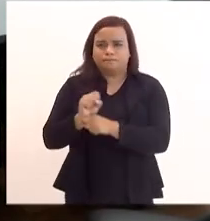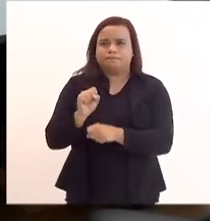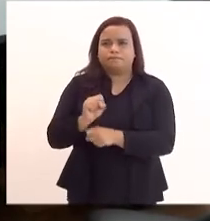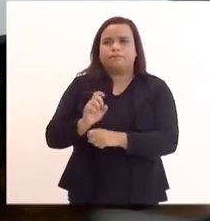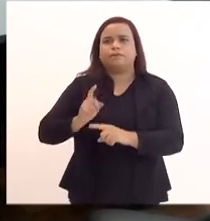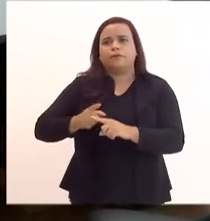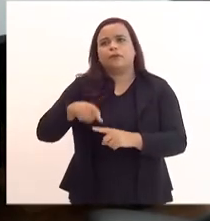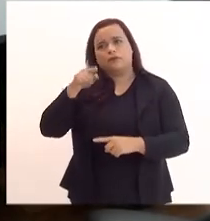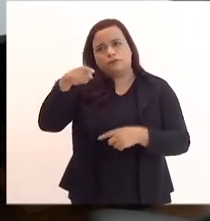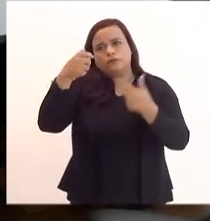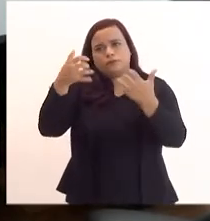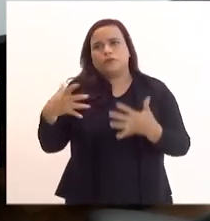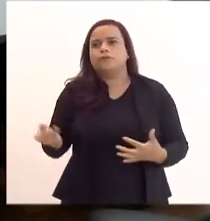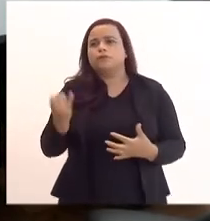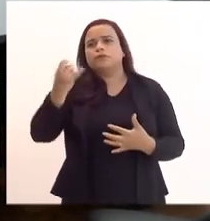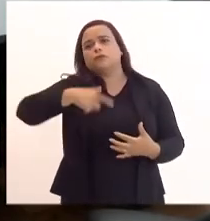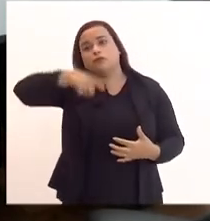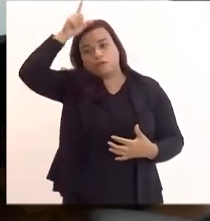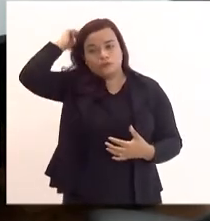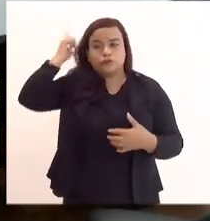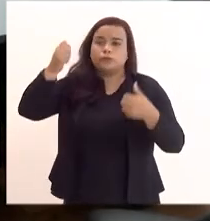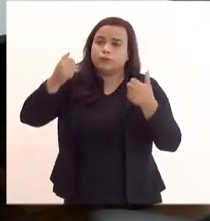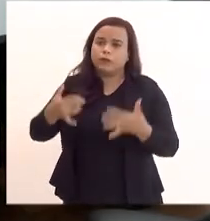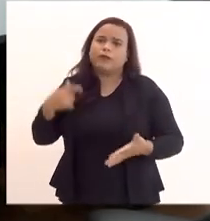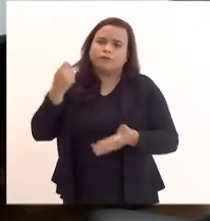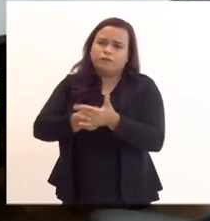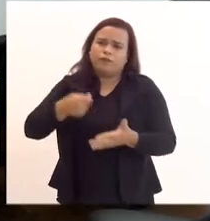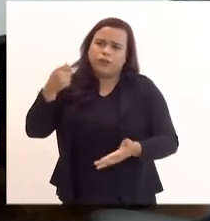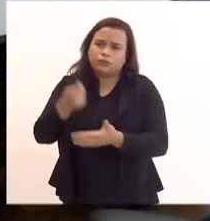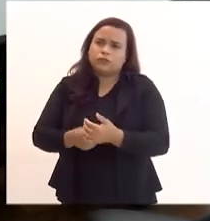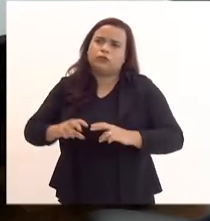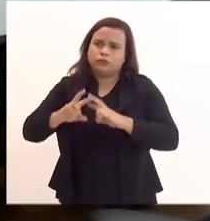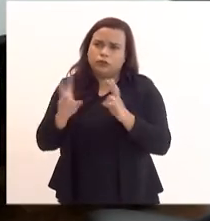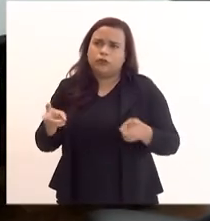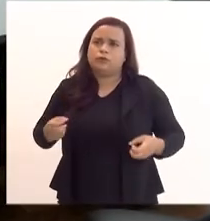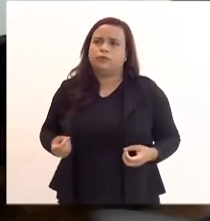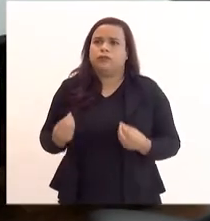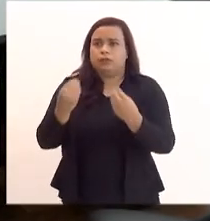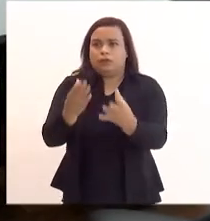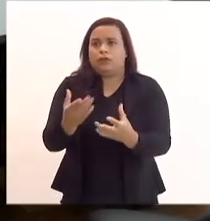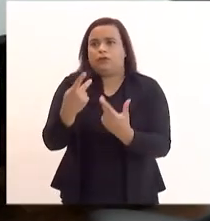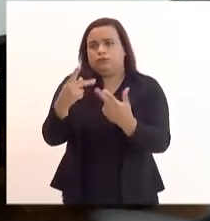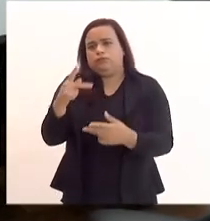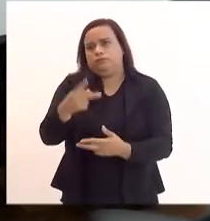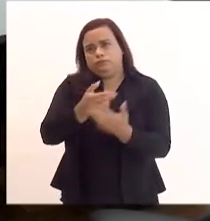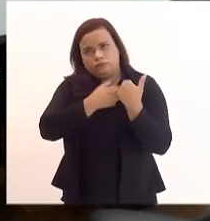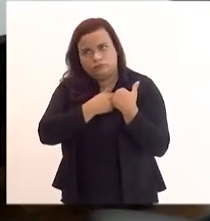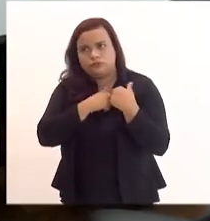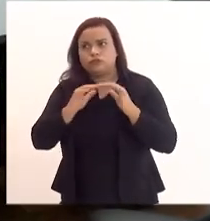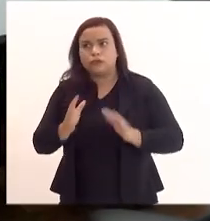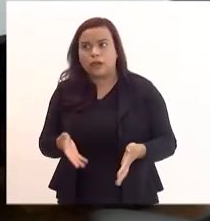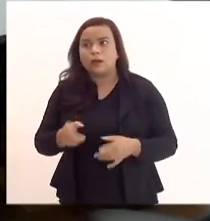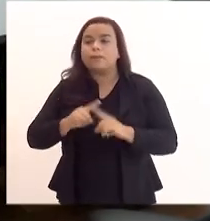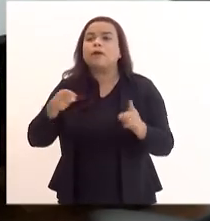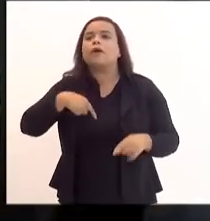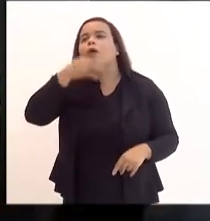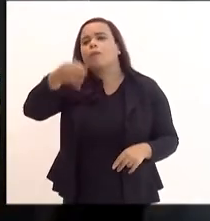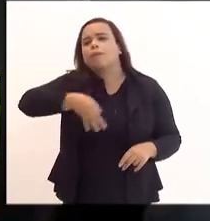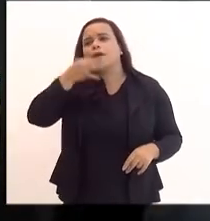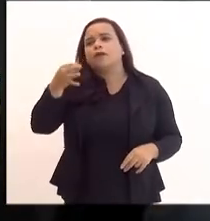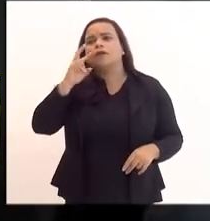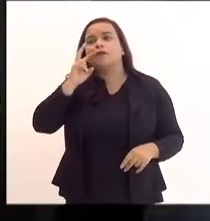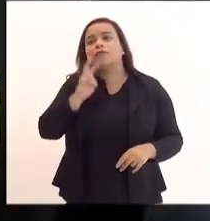colocada é importante, porque o deputado Luiz Paulo tinha que enfrentar a questão, foi distribuído a ele, mas, ao meu ver, a partir do